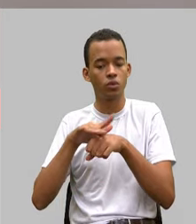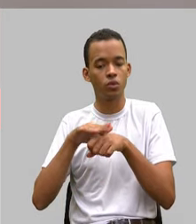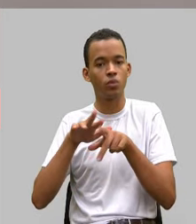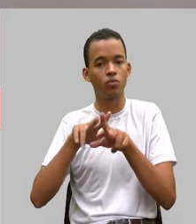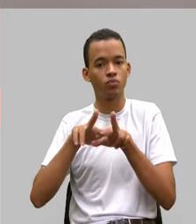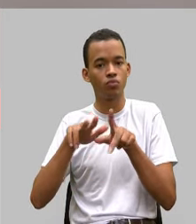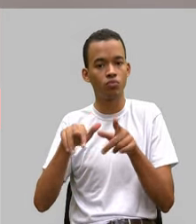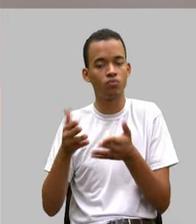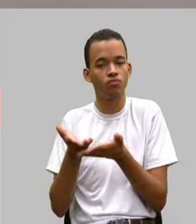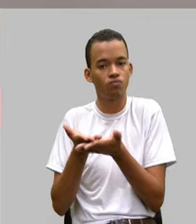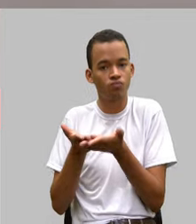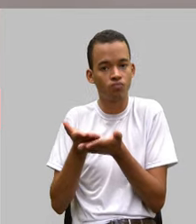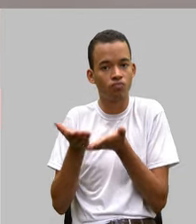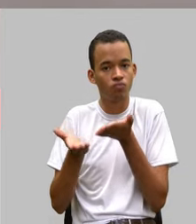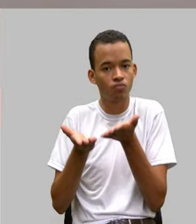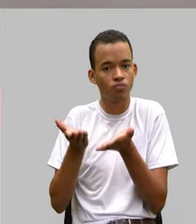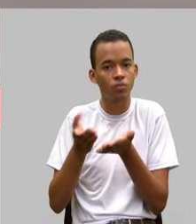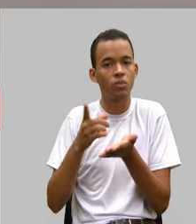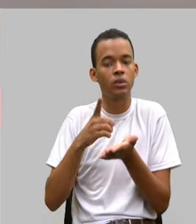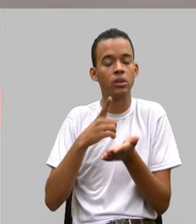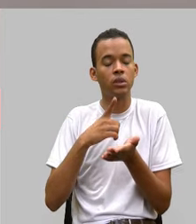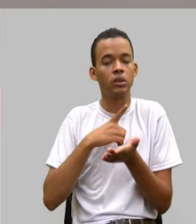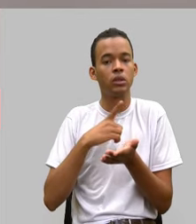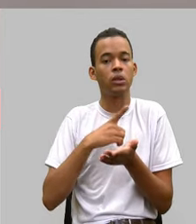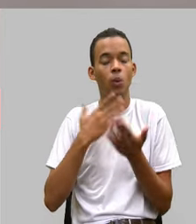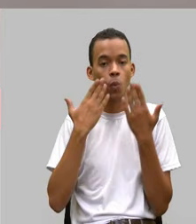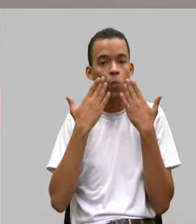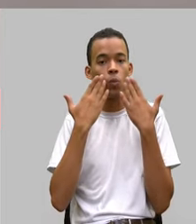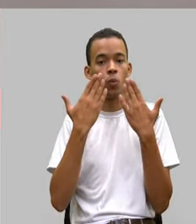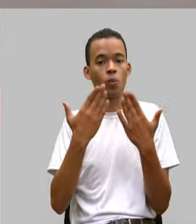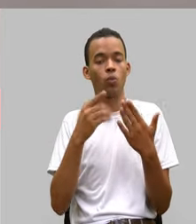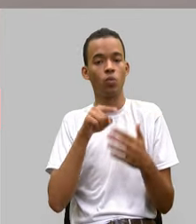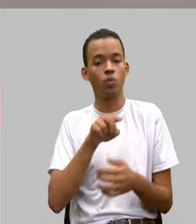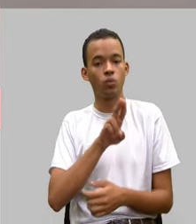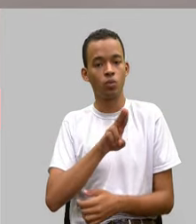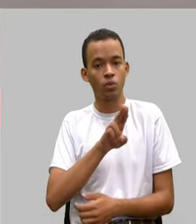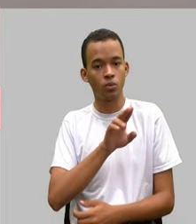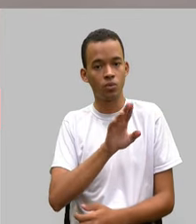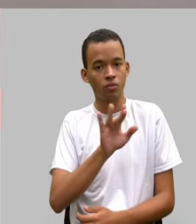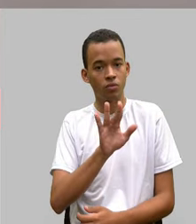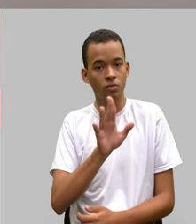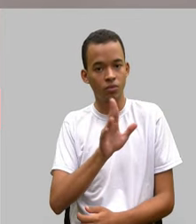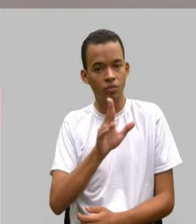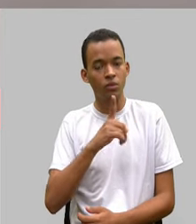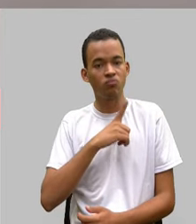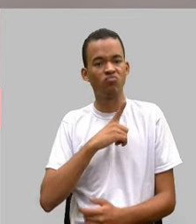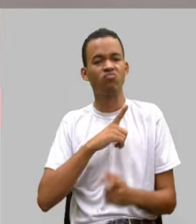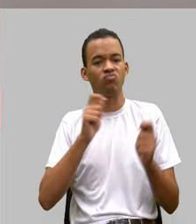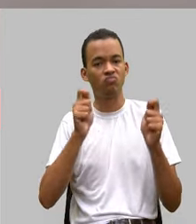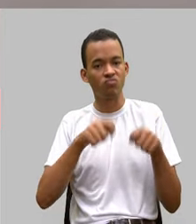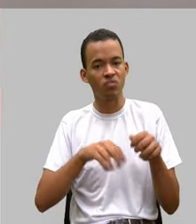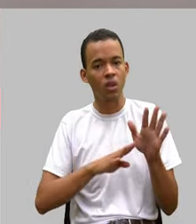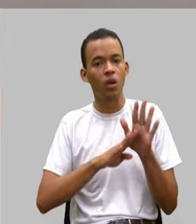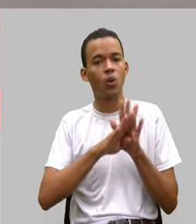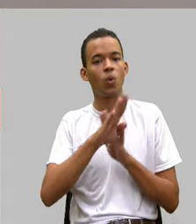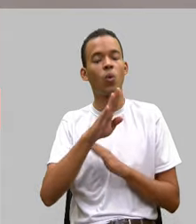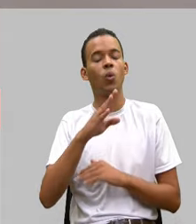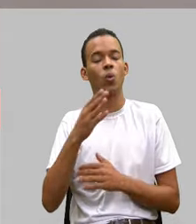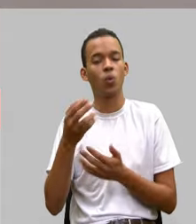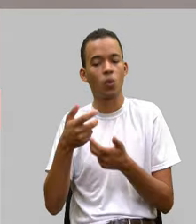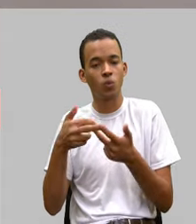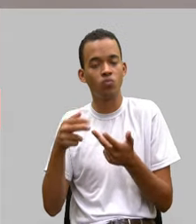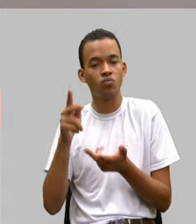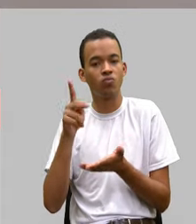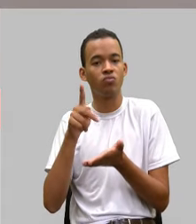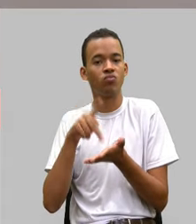demonstrando o potencial dessa medicina e evidenciar demandas e casos reais sob a